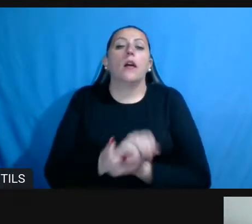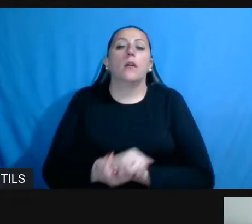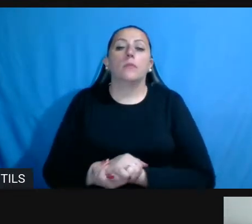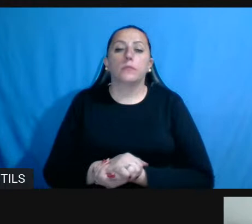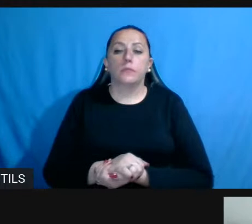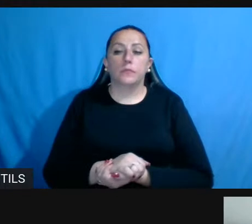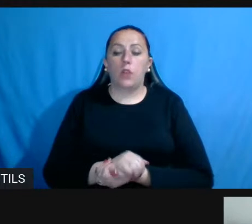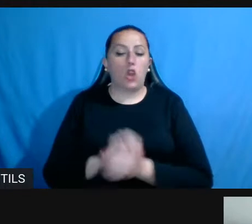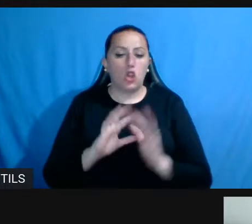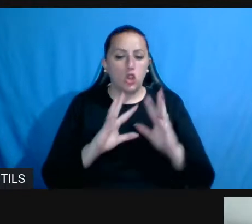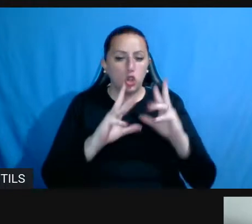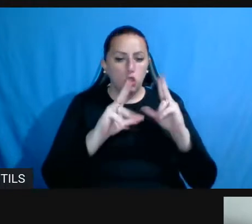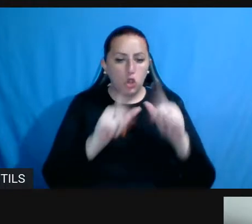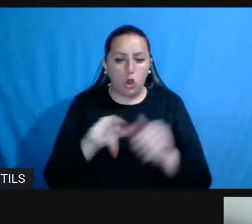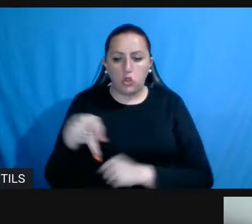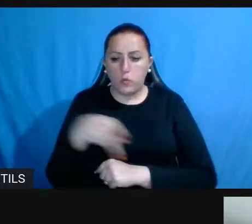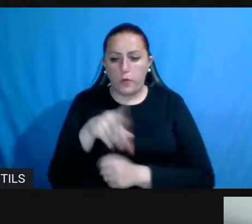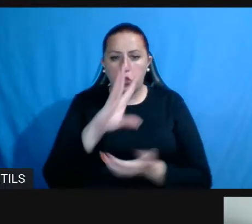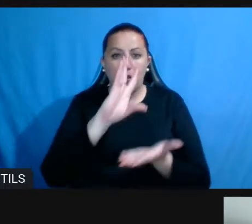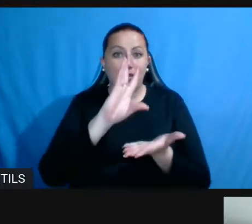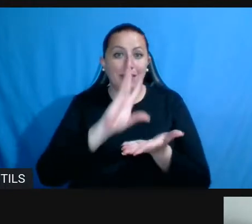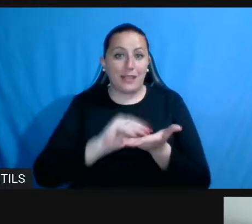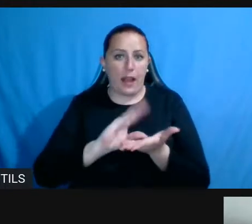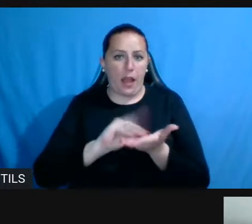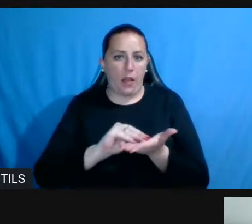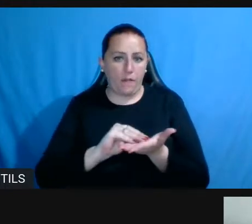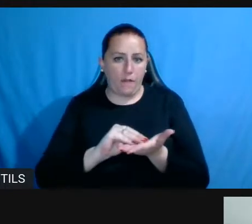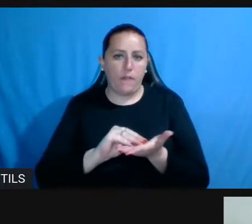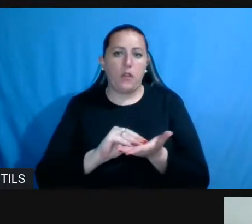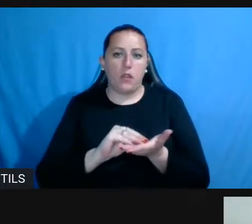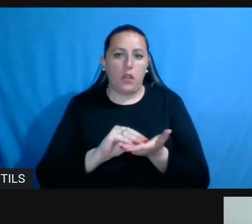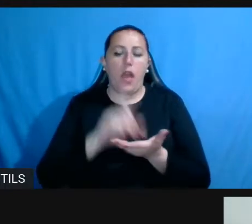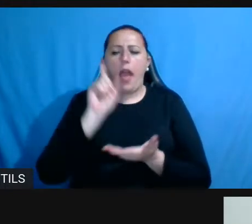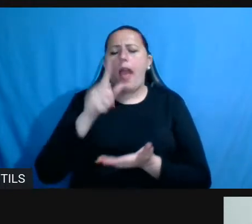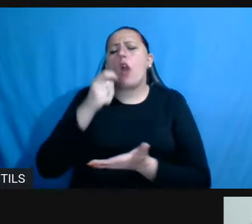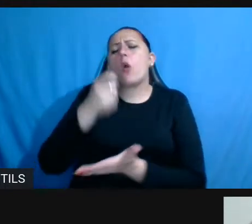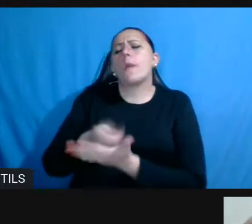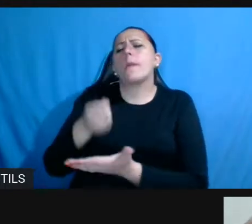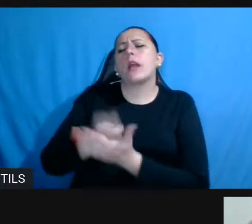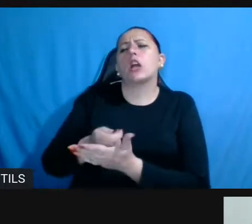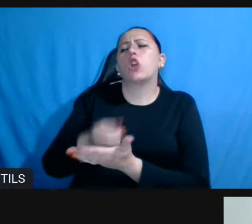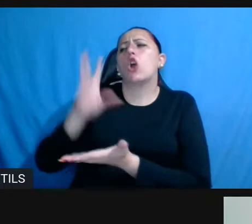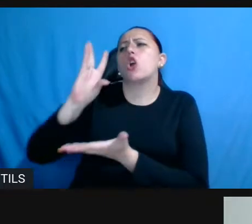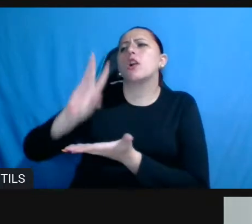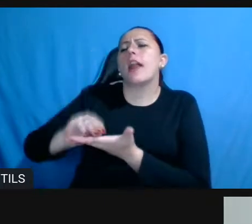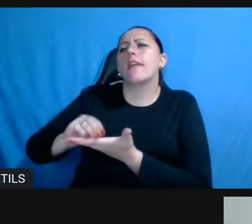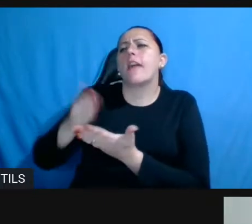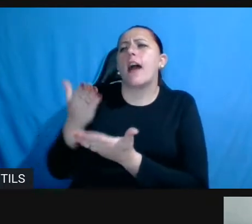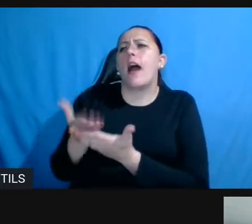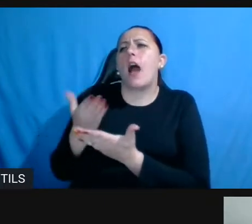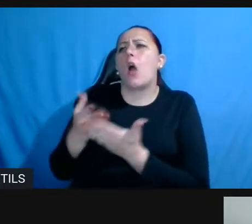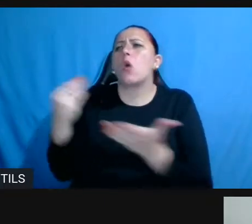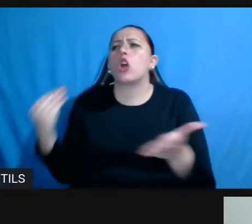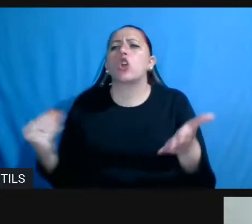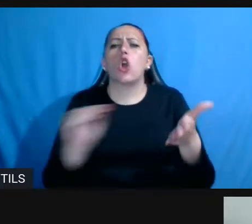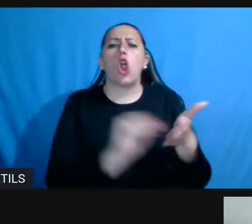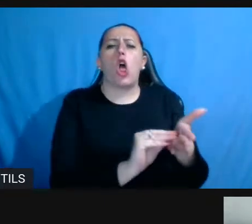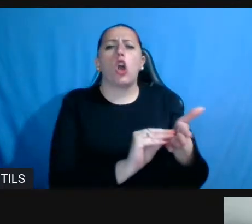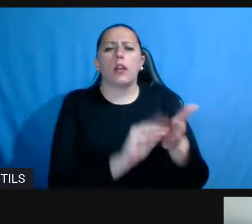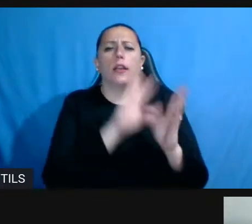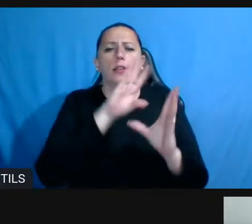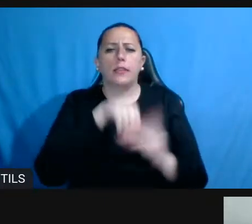que todos gravem. Não podemos, enquanto instituição, dizer assim, ó, é obrigatório que gravem e coloquem, postem as